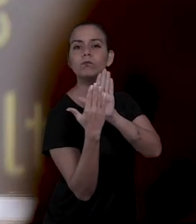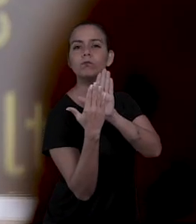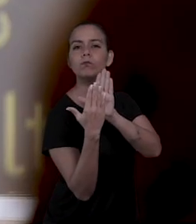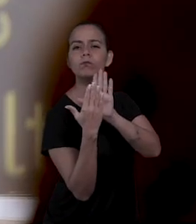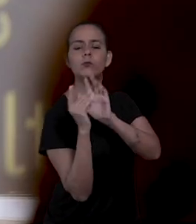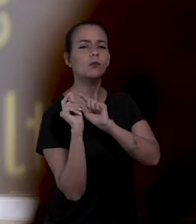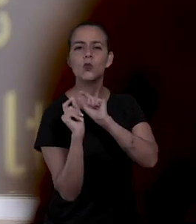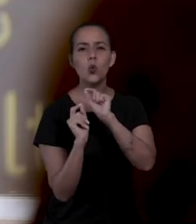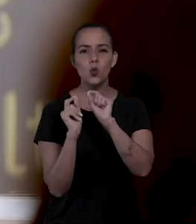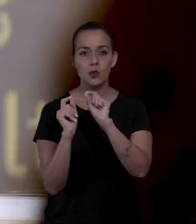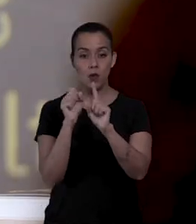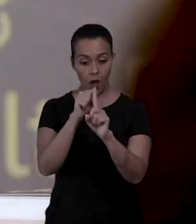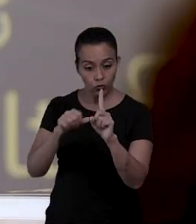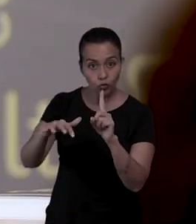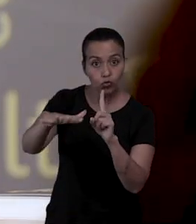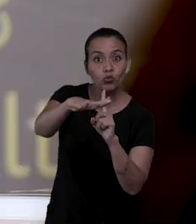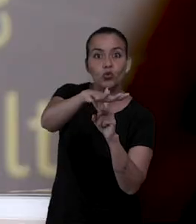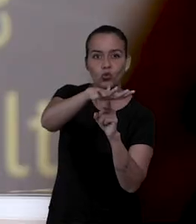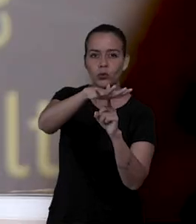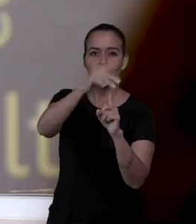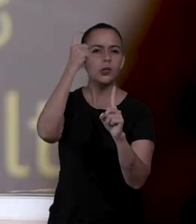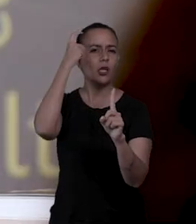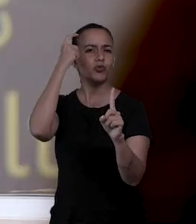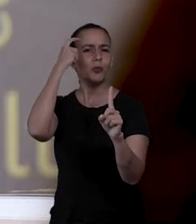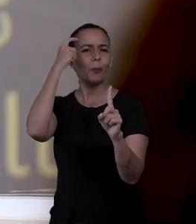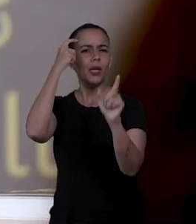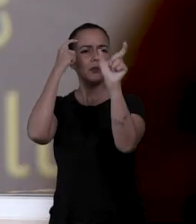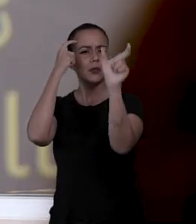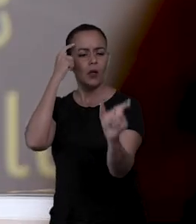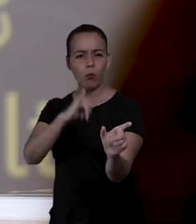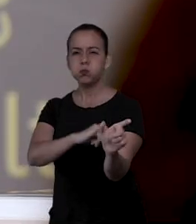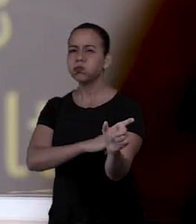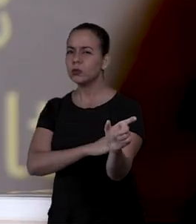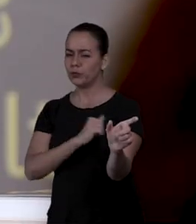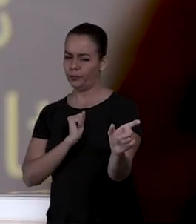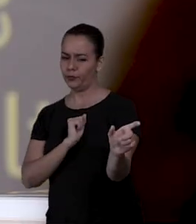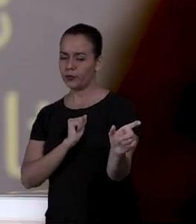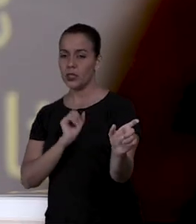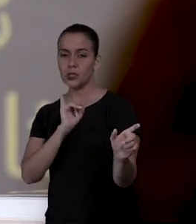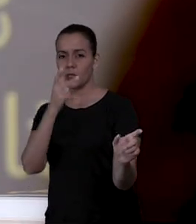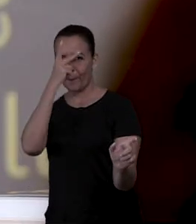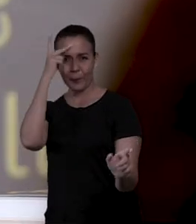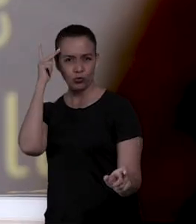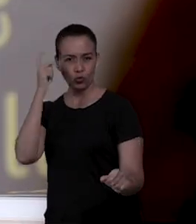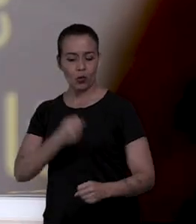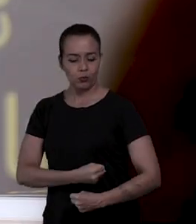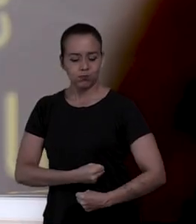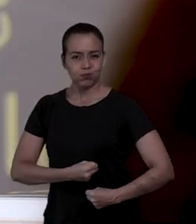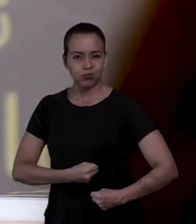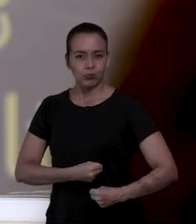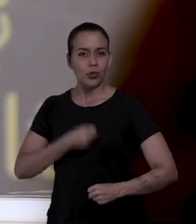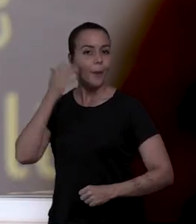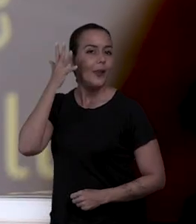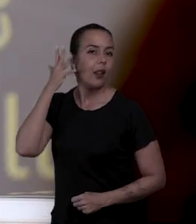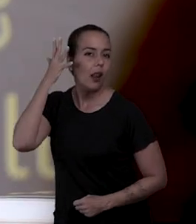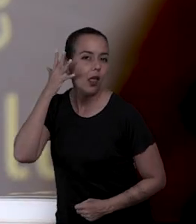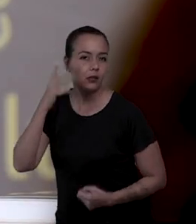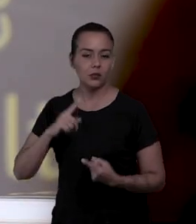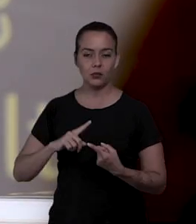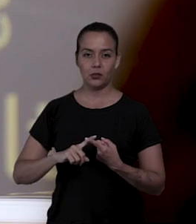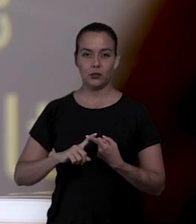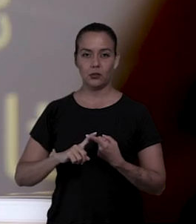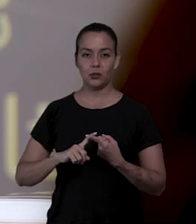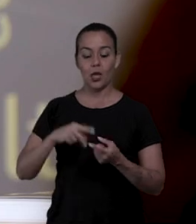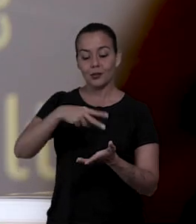sobre nós. Toda vez que uma pessoa gorda faz uma palestra, aparece numa dança, ou simplesmente ela está